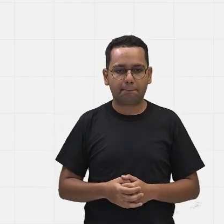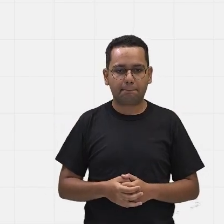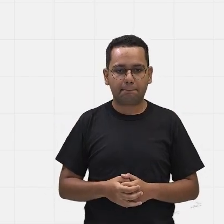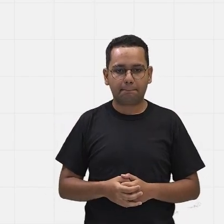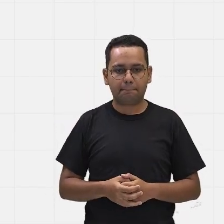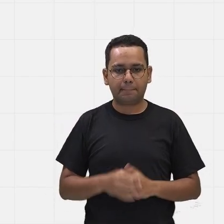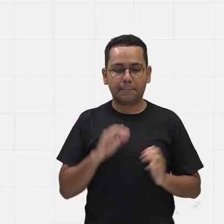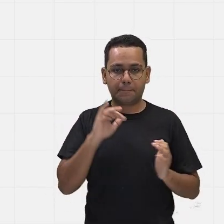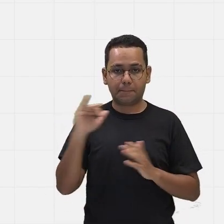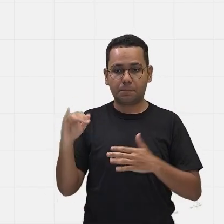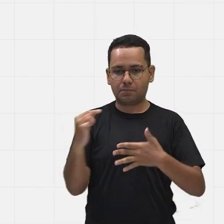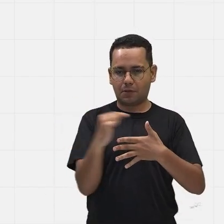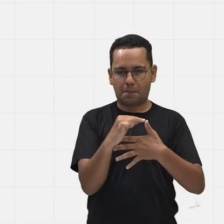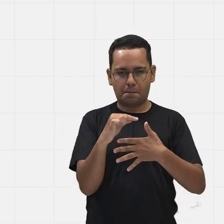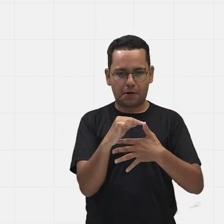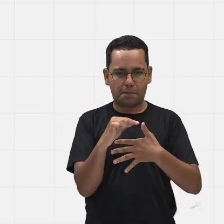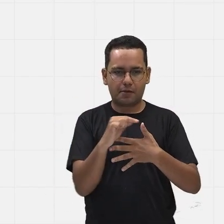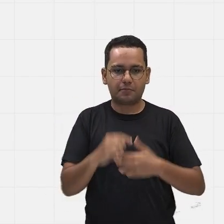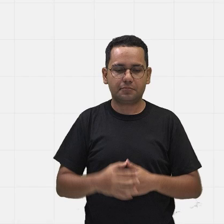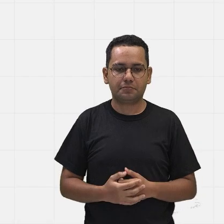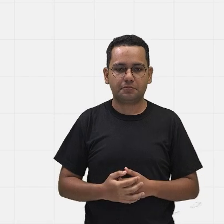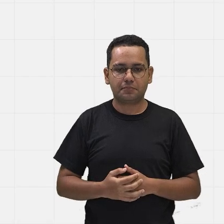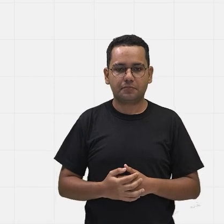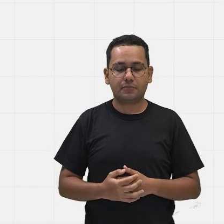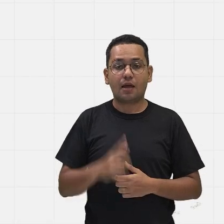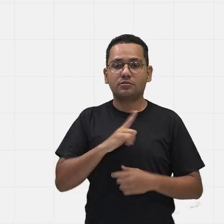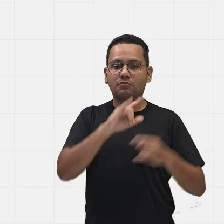Conectar para as videoaulas interativas.